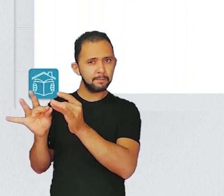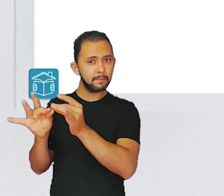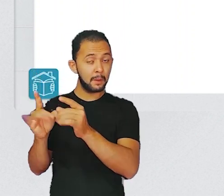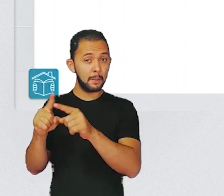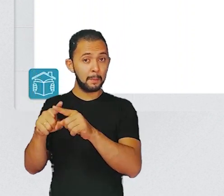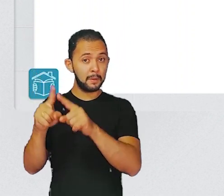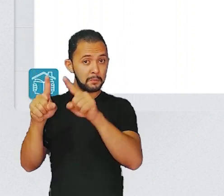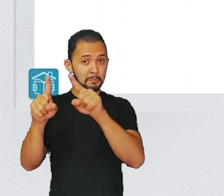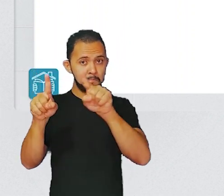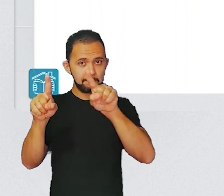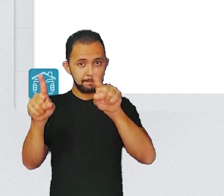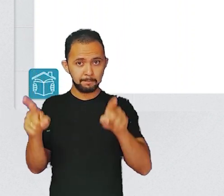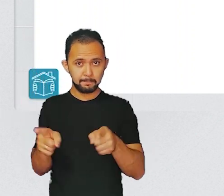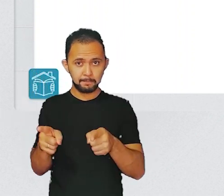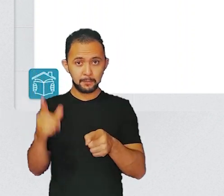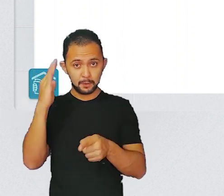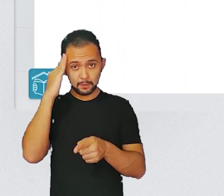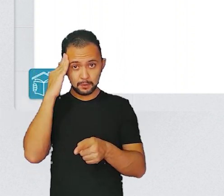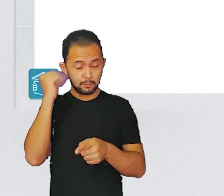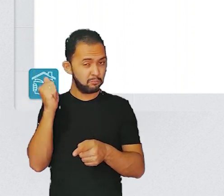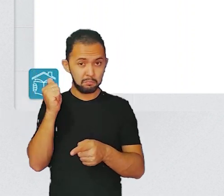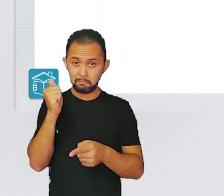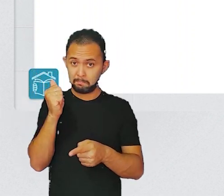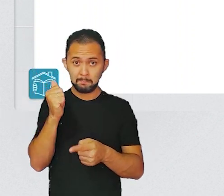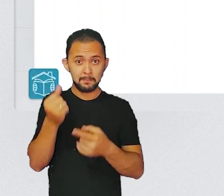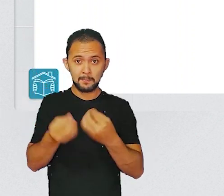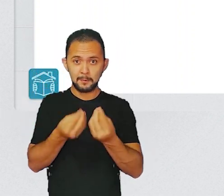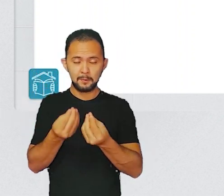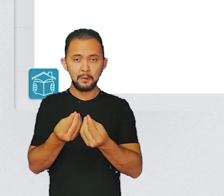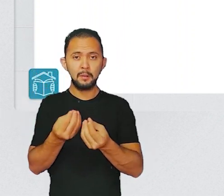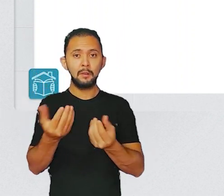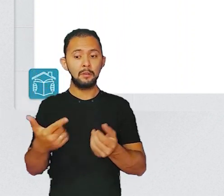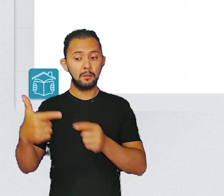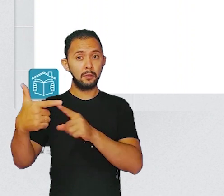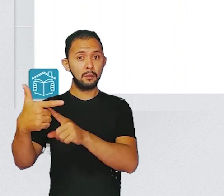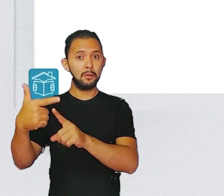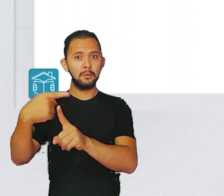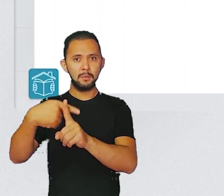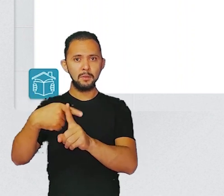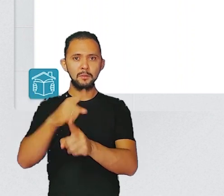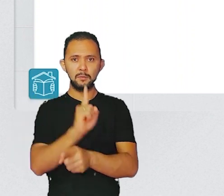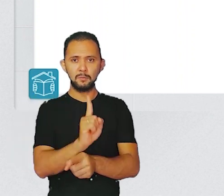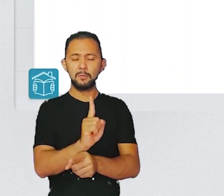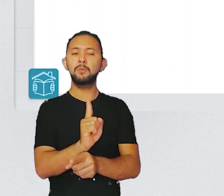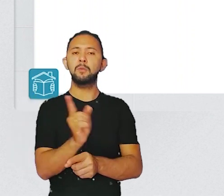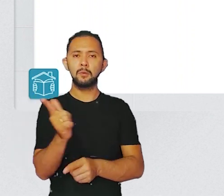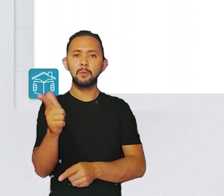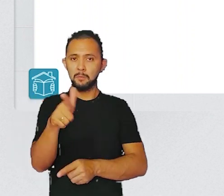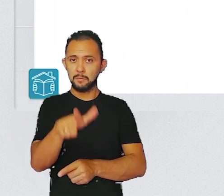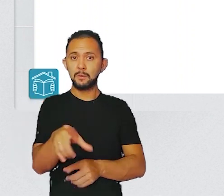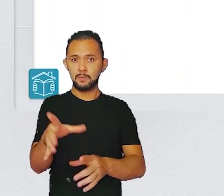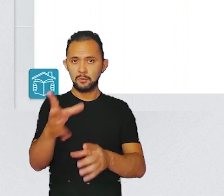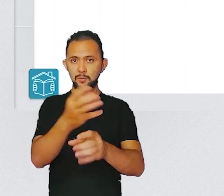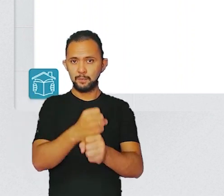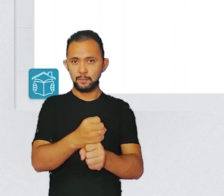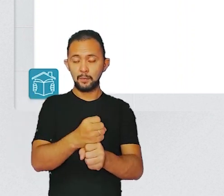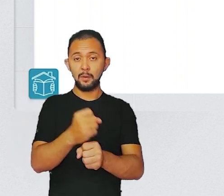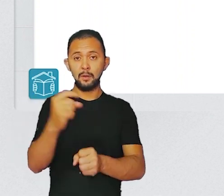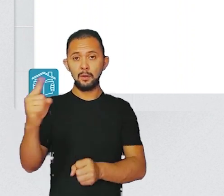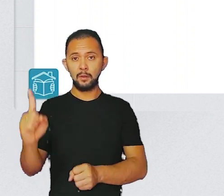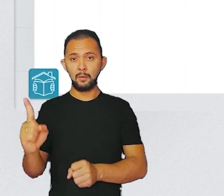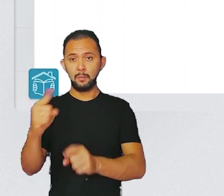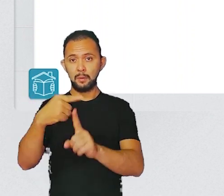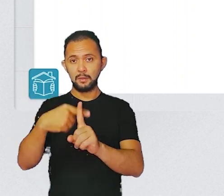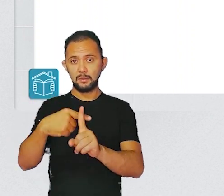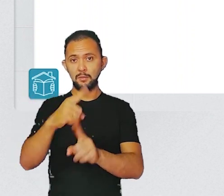o valor dele. Tá bom? Agora aqui, ó. 2 mais 1, eu consigo somar. 2 mais 1 é 3. E 1 mais 1,